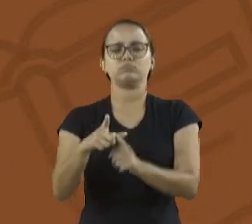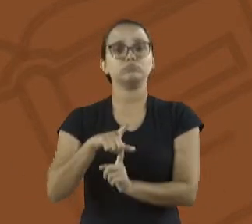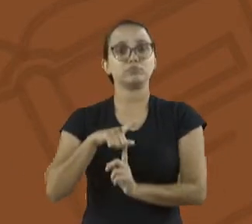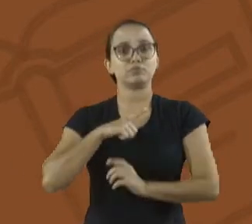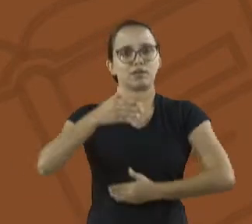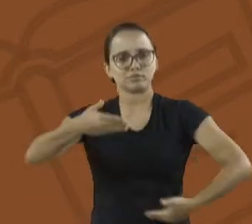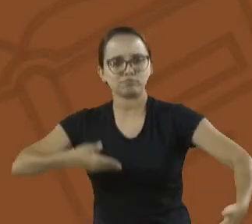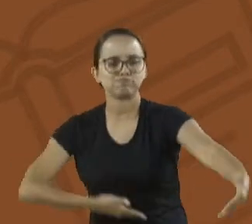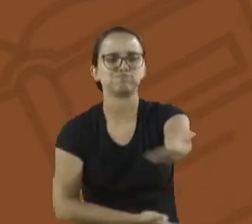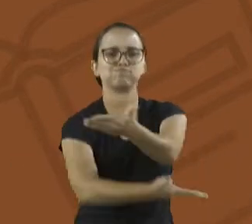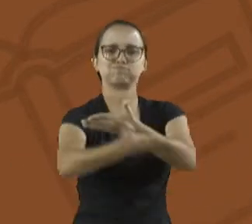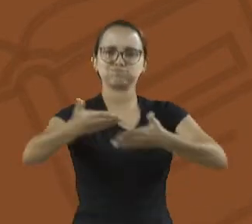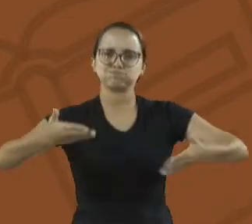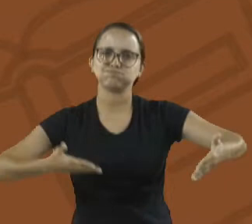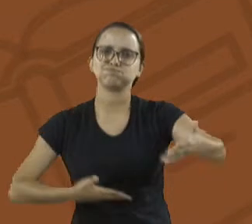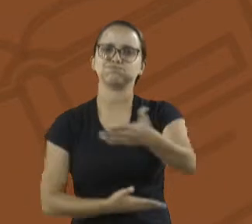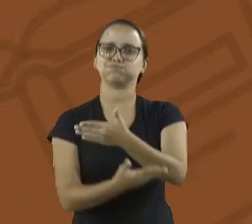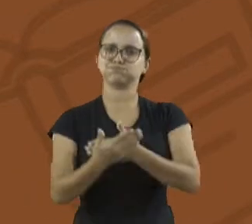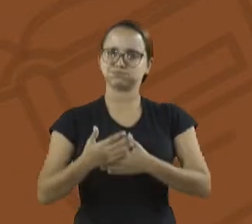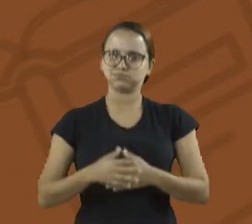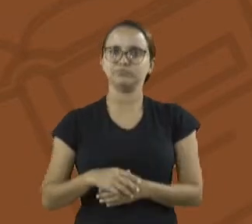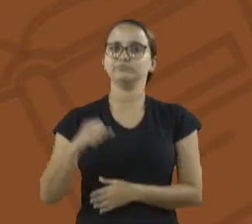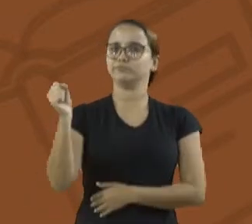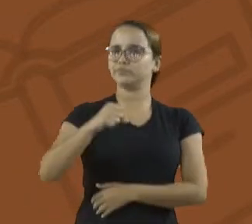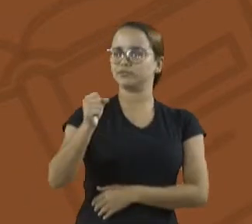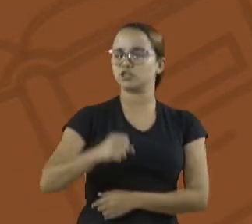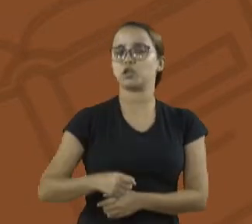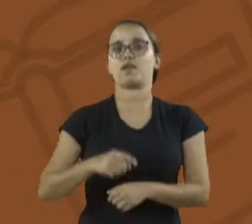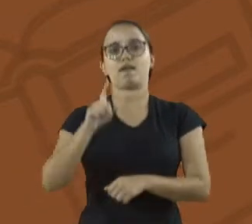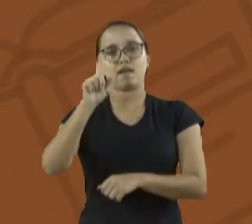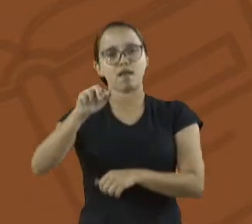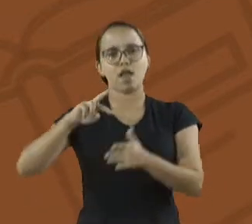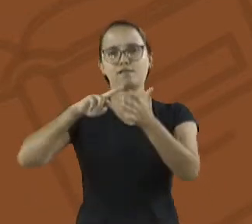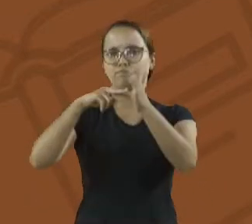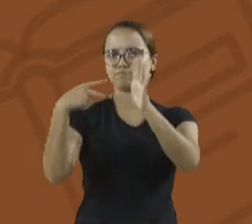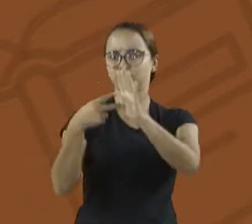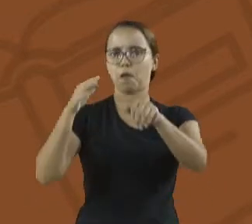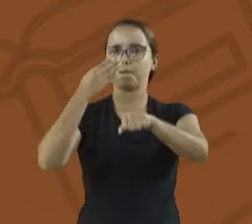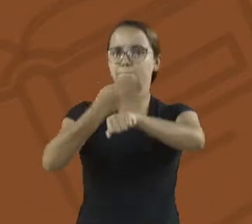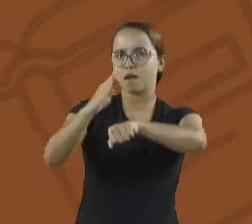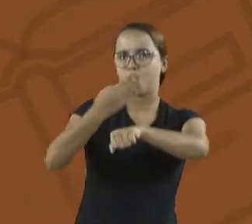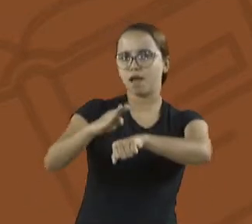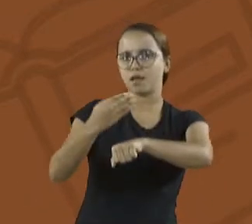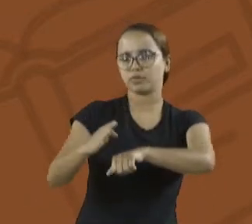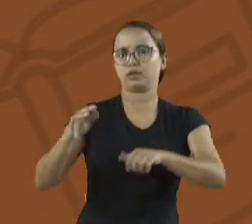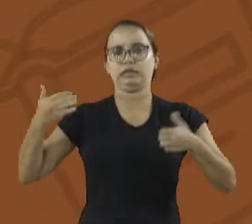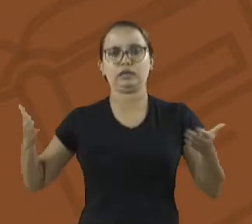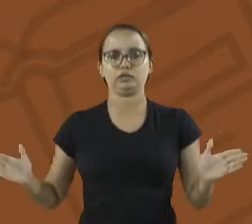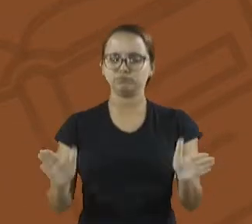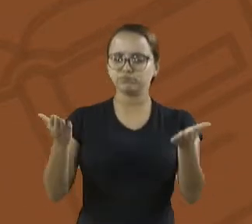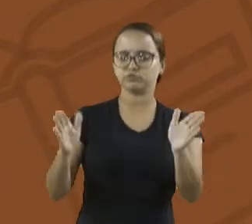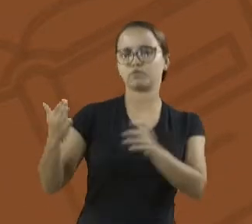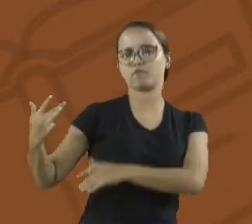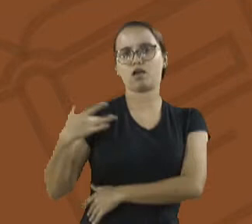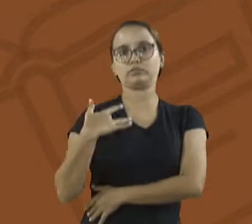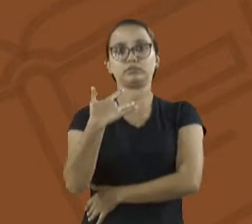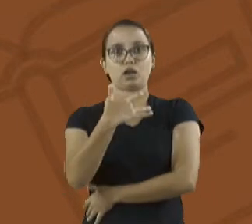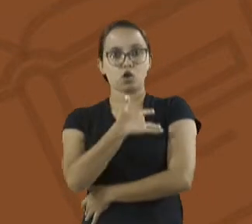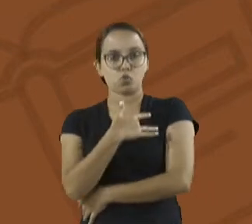gente vai trocar ideias, isso tudo a gente está praticando saúde, né? Agora, claro, temos que praticar